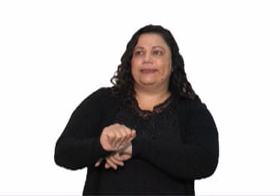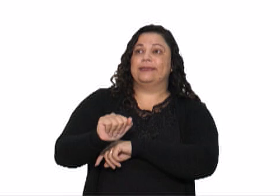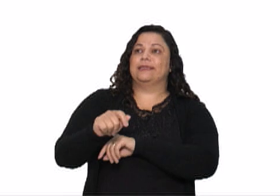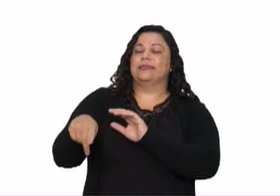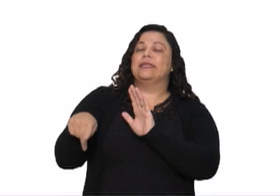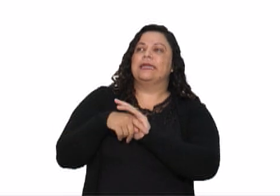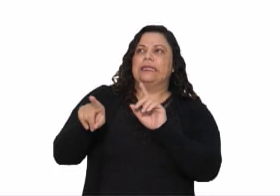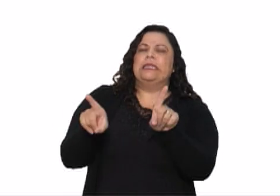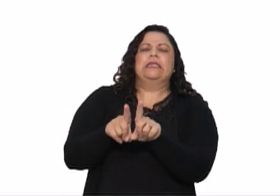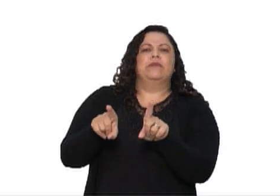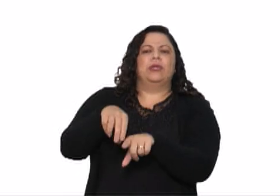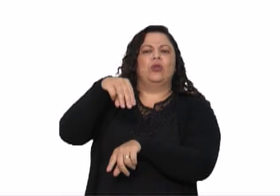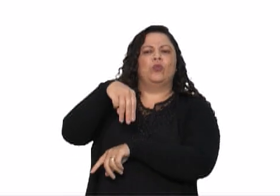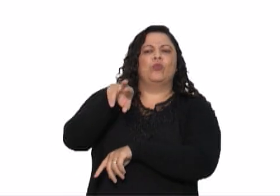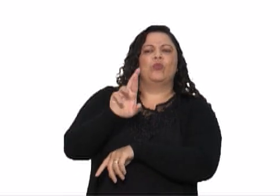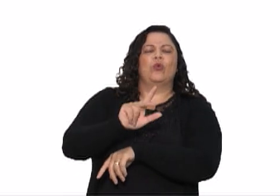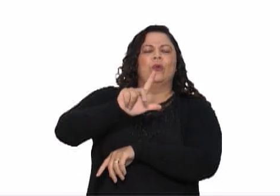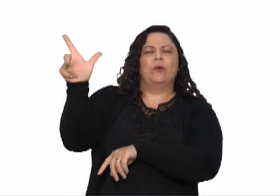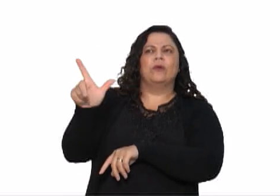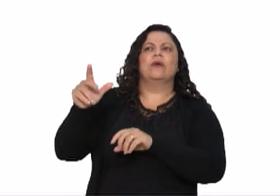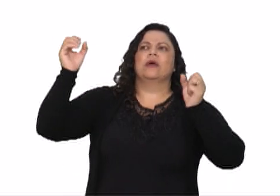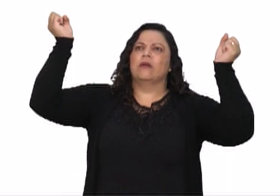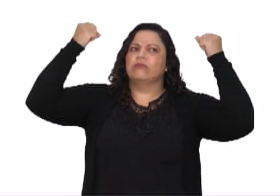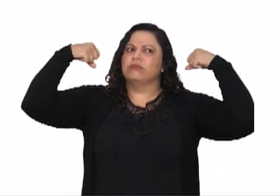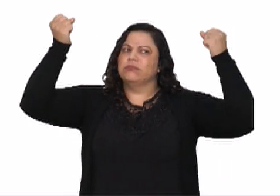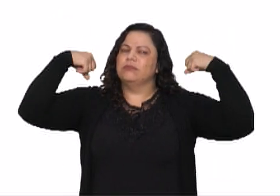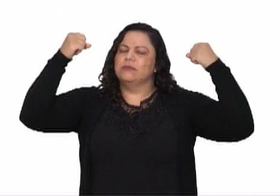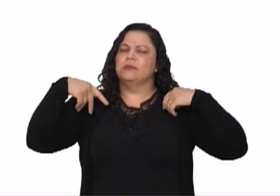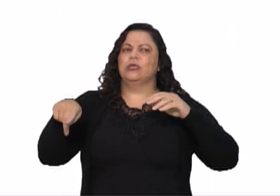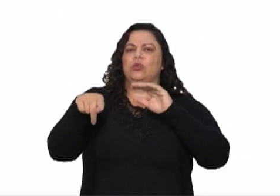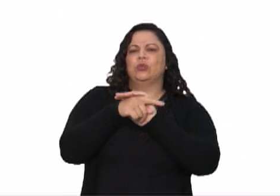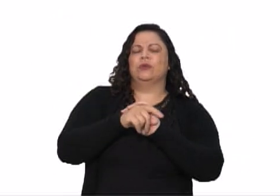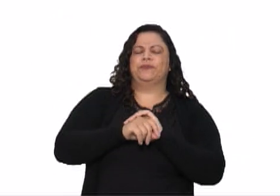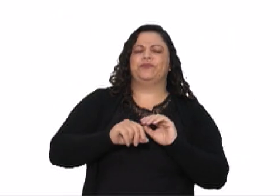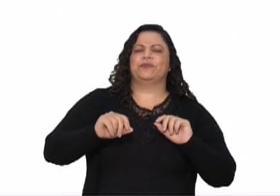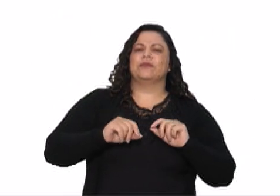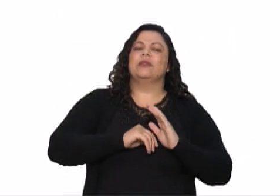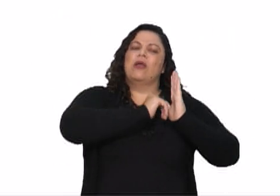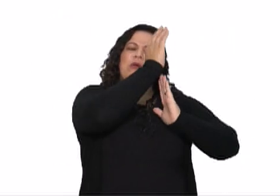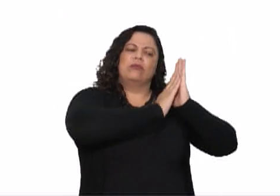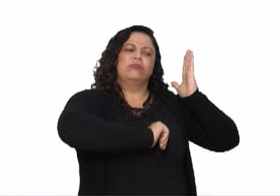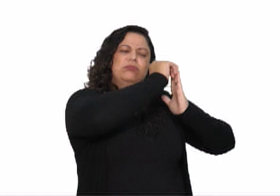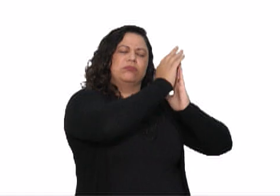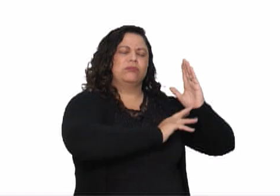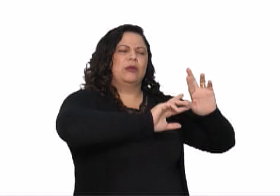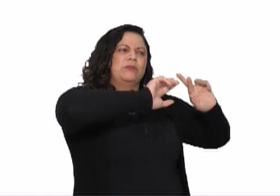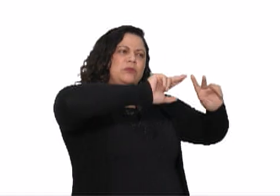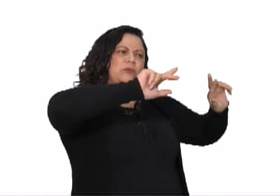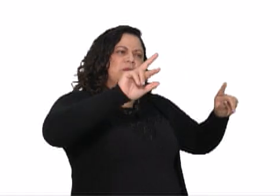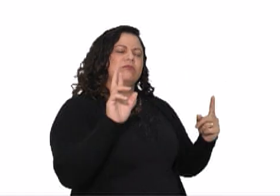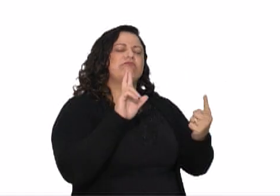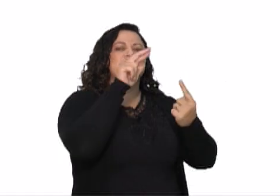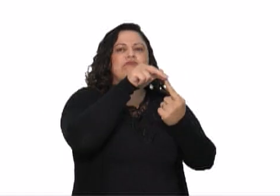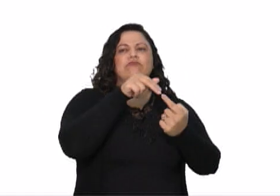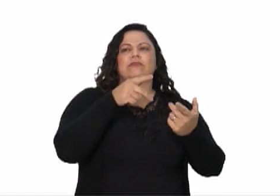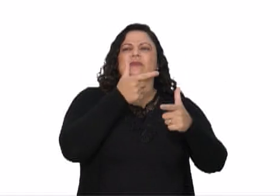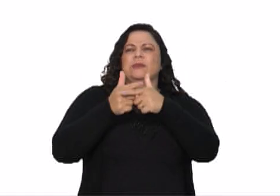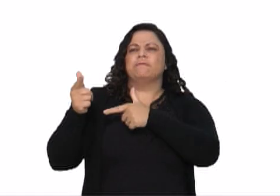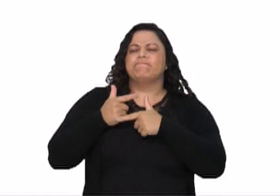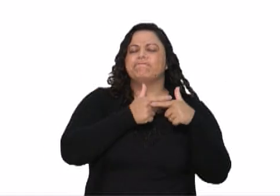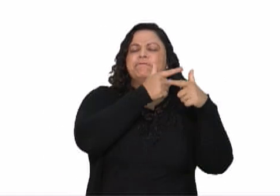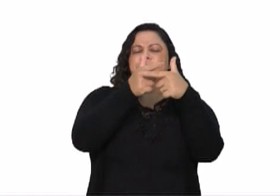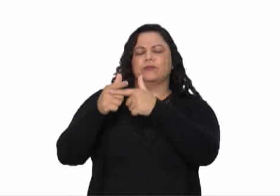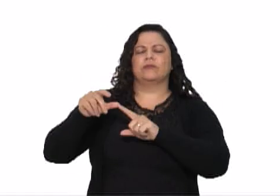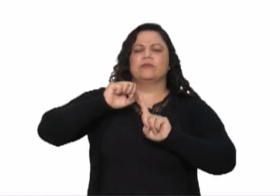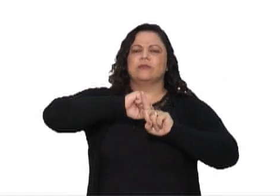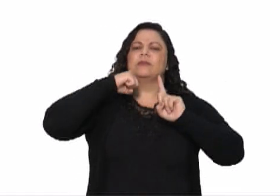Ele representou em suas obras os trabalhadores, o sofrimento, a infância e os problemas sociais de uma forma muito